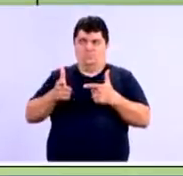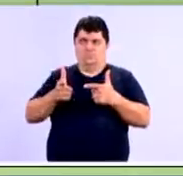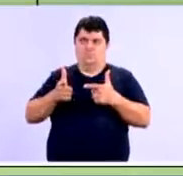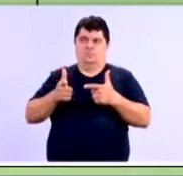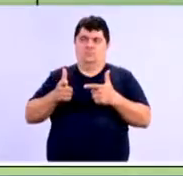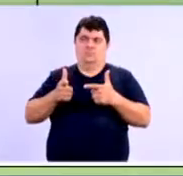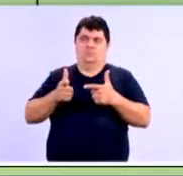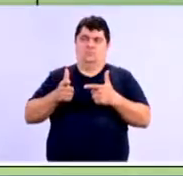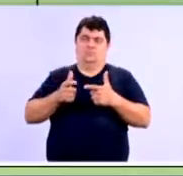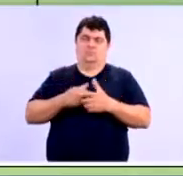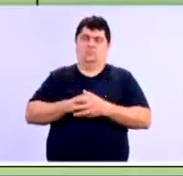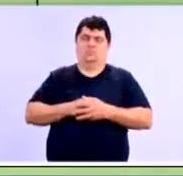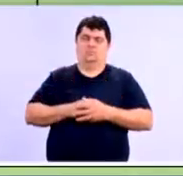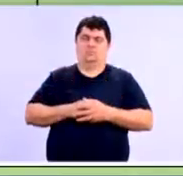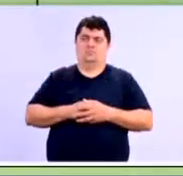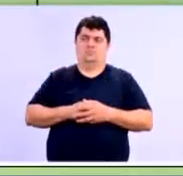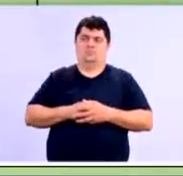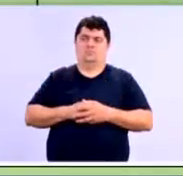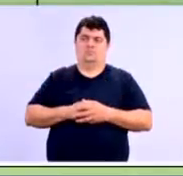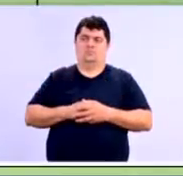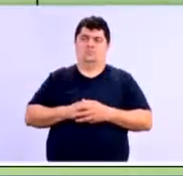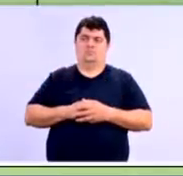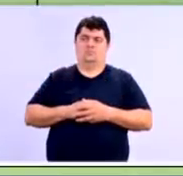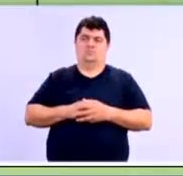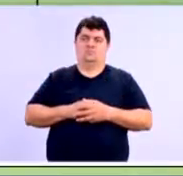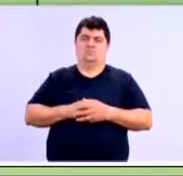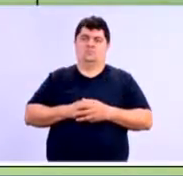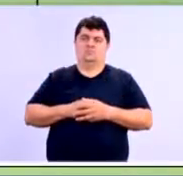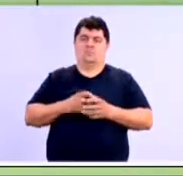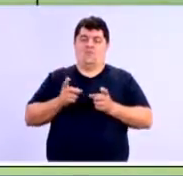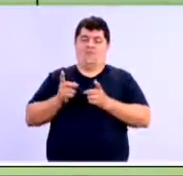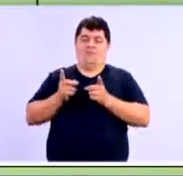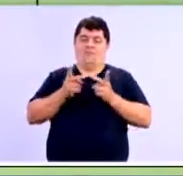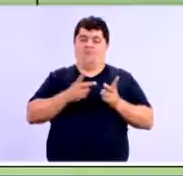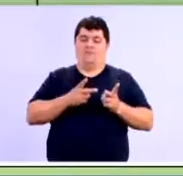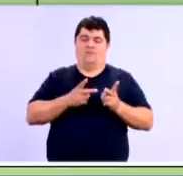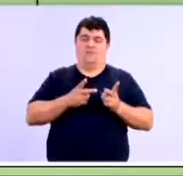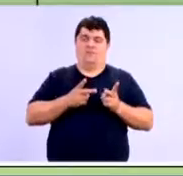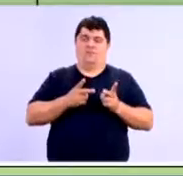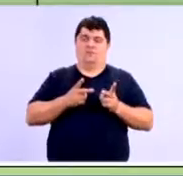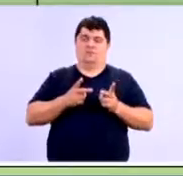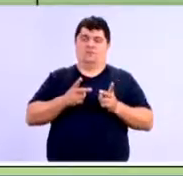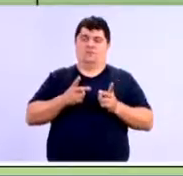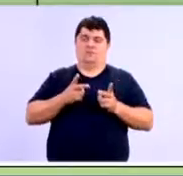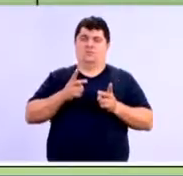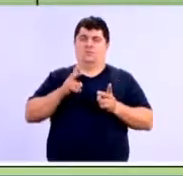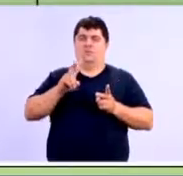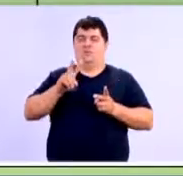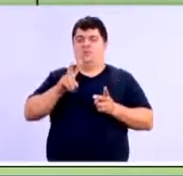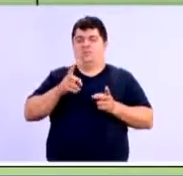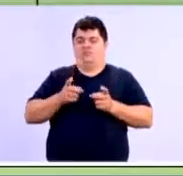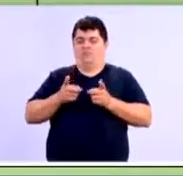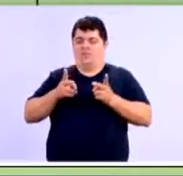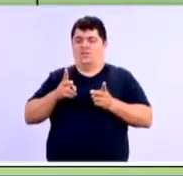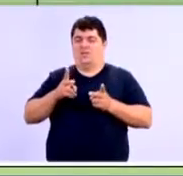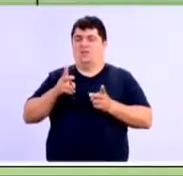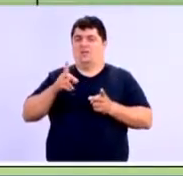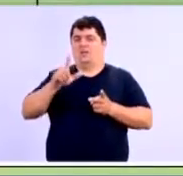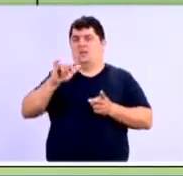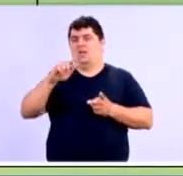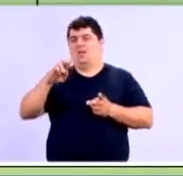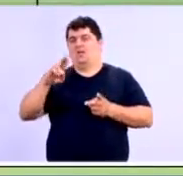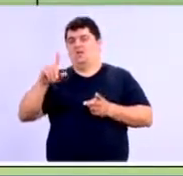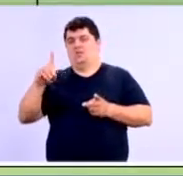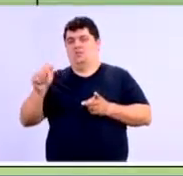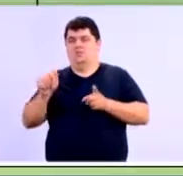meu lucro líquido, né? Dividido por minhas vendas líquidas, ok?